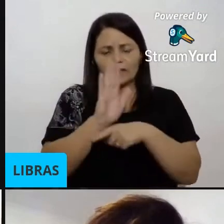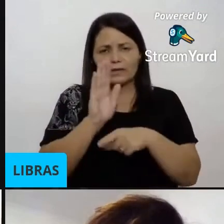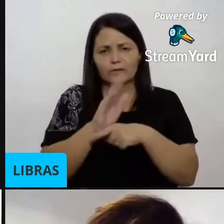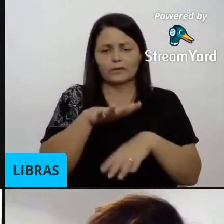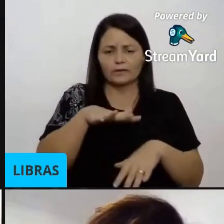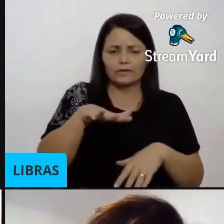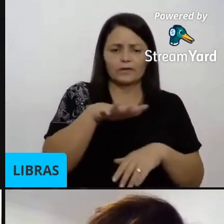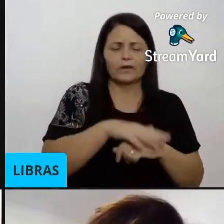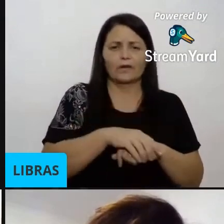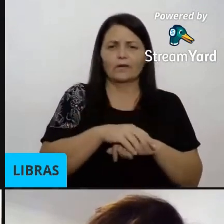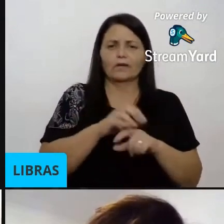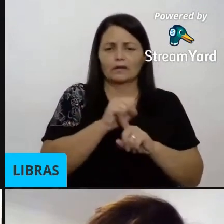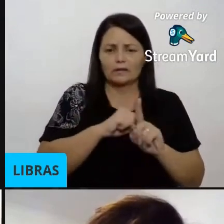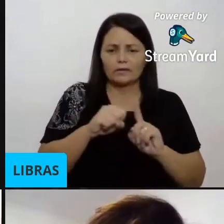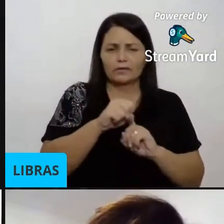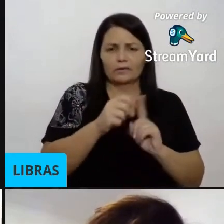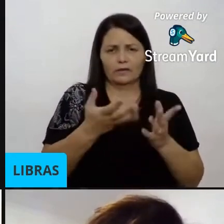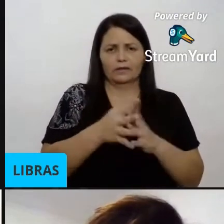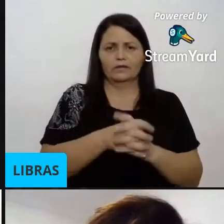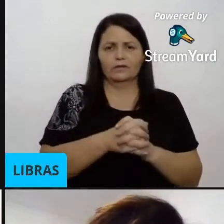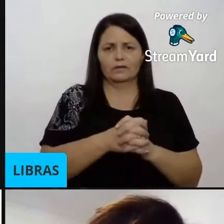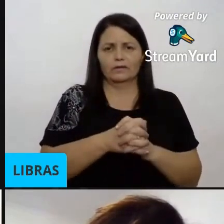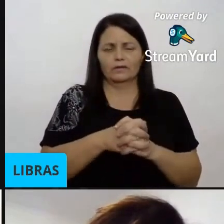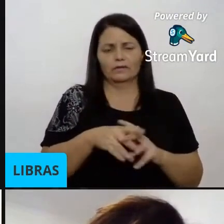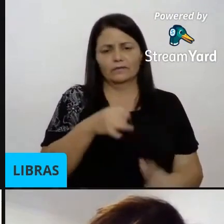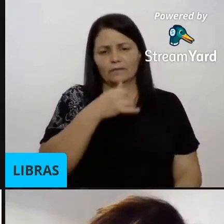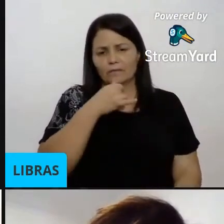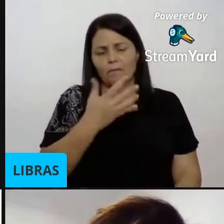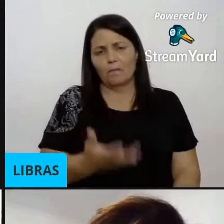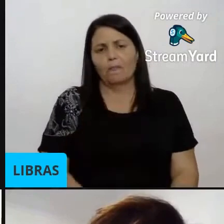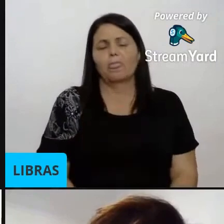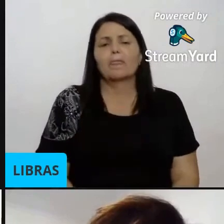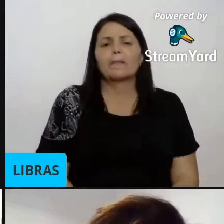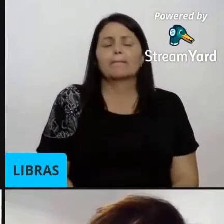geral, uma sociedade, a nossa sociedade, que infelizmente está precisando tanto, né?